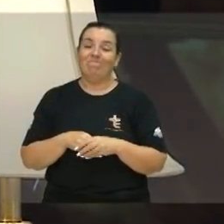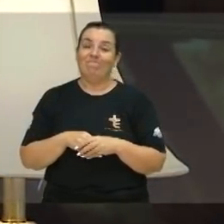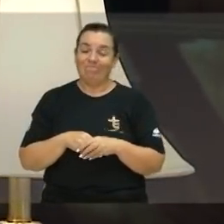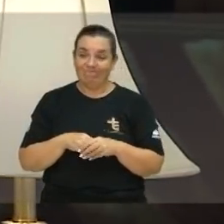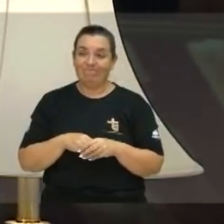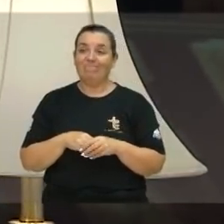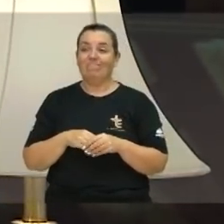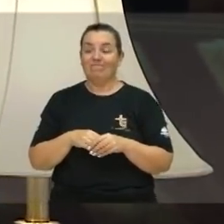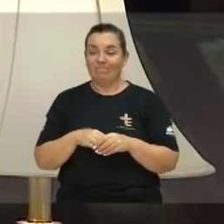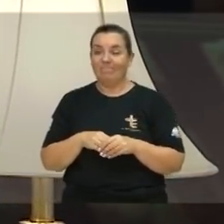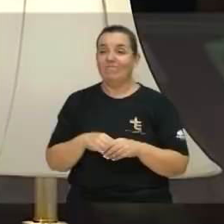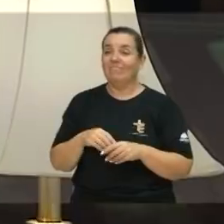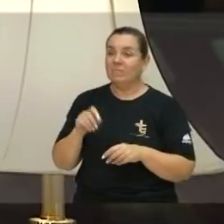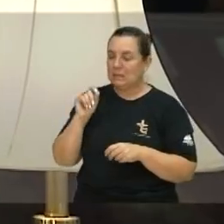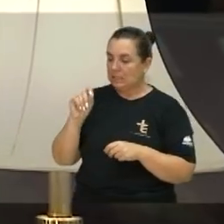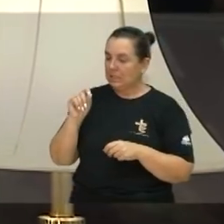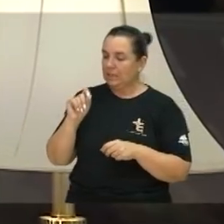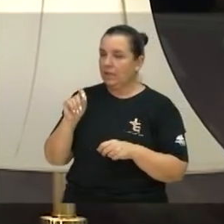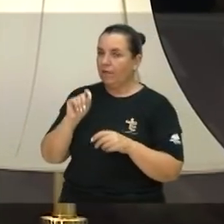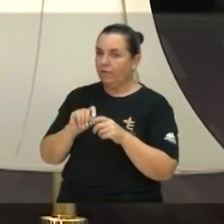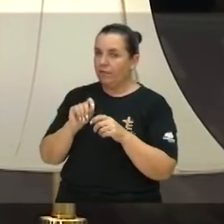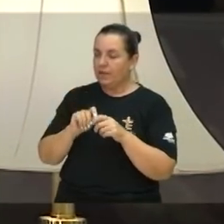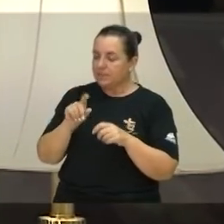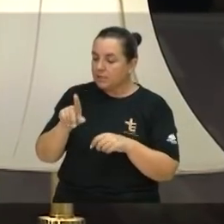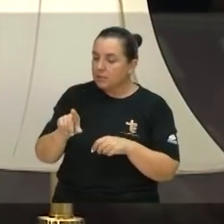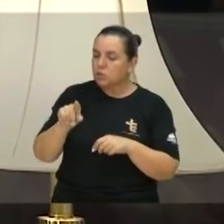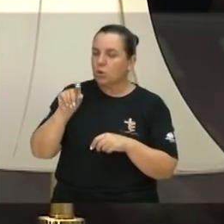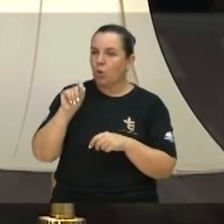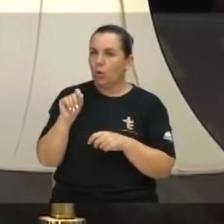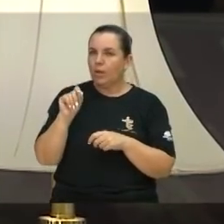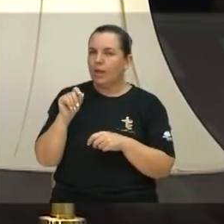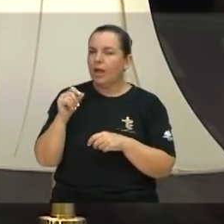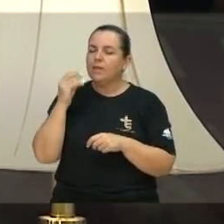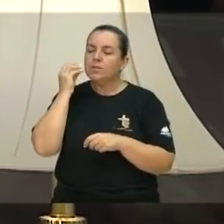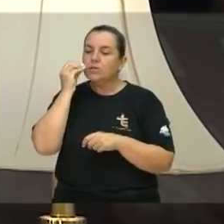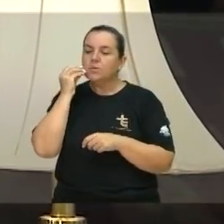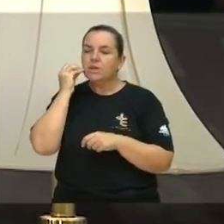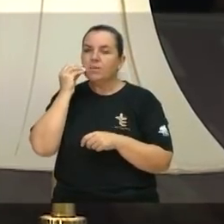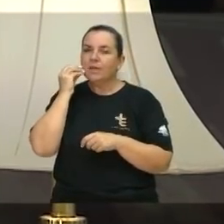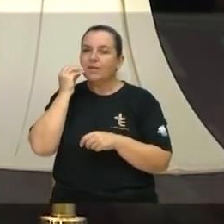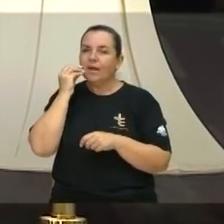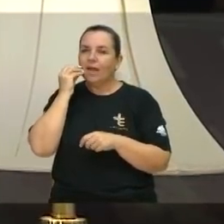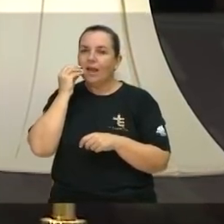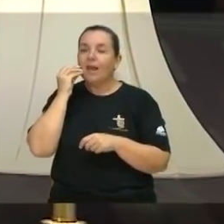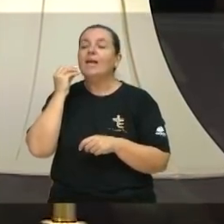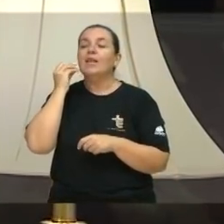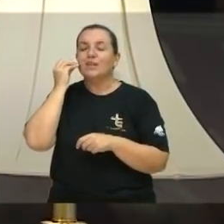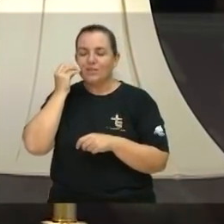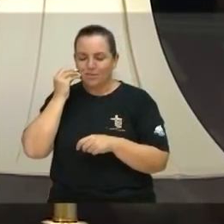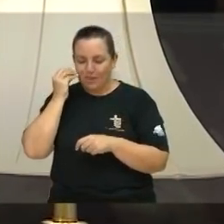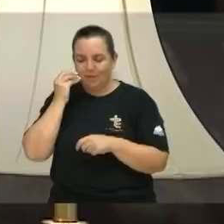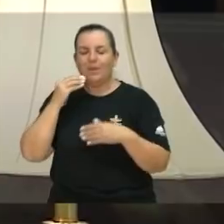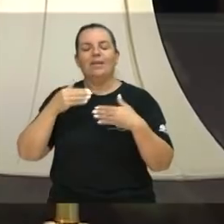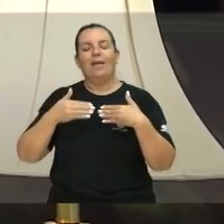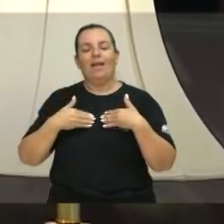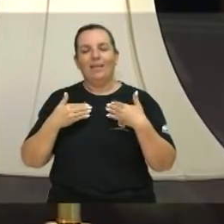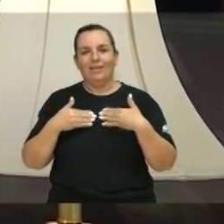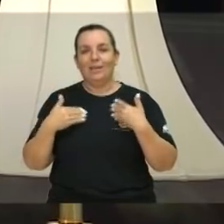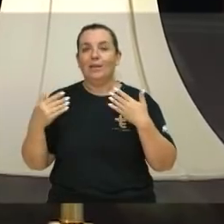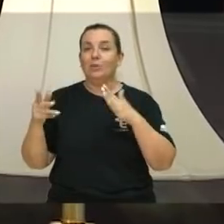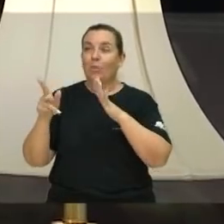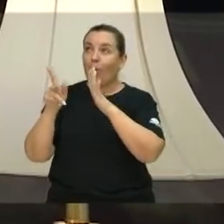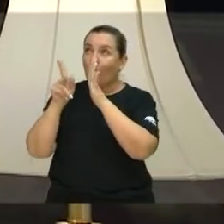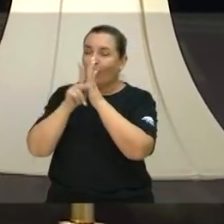enquanto quem faz estas escolhas experimentem se as alegrias do